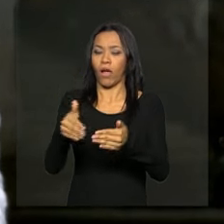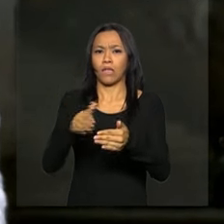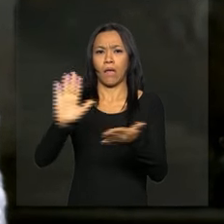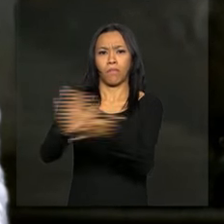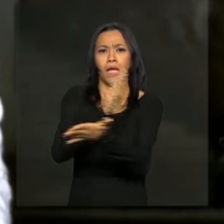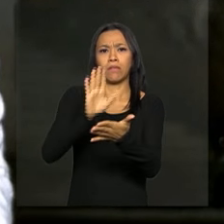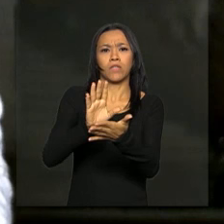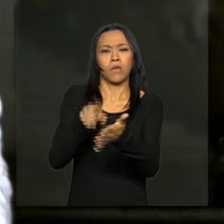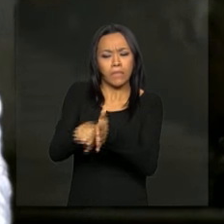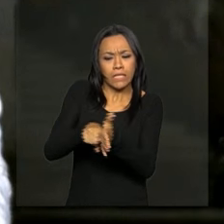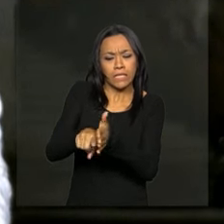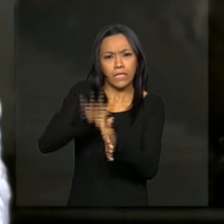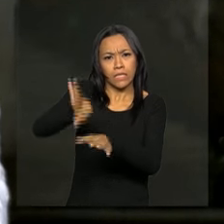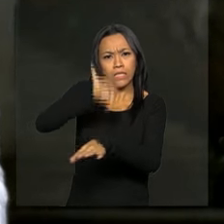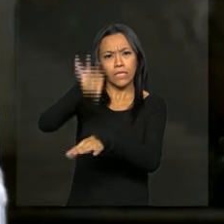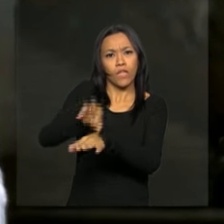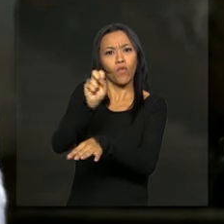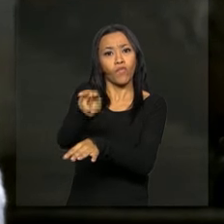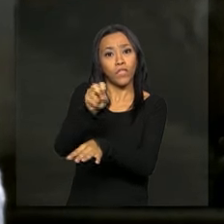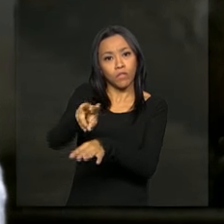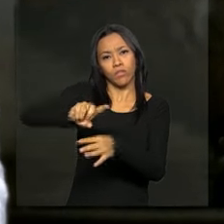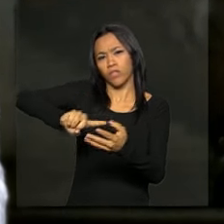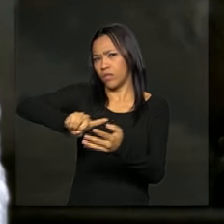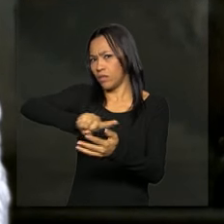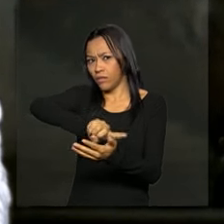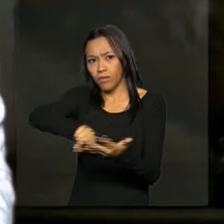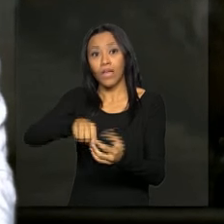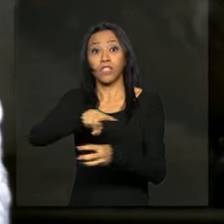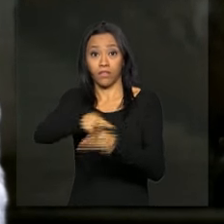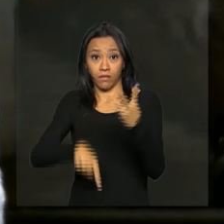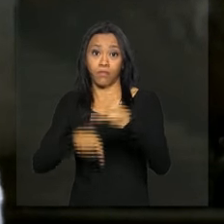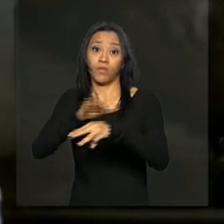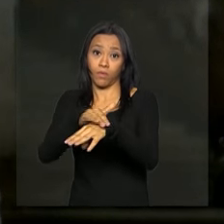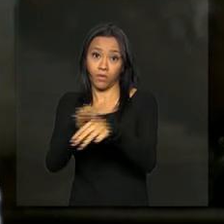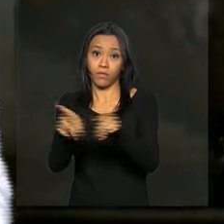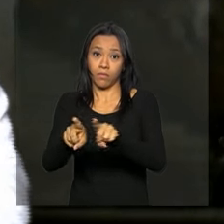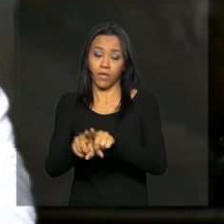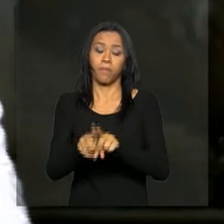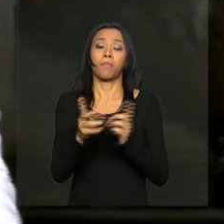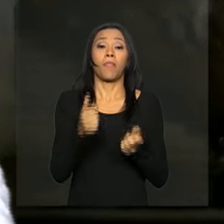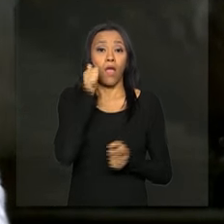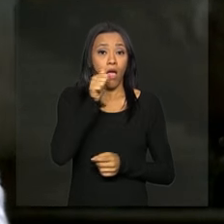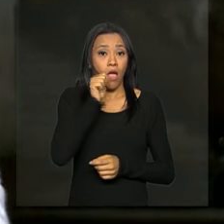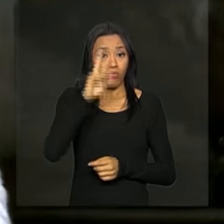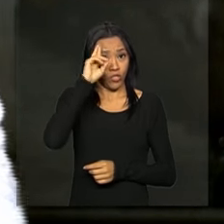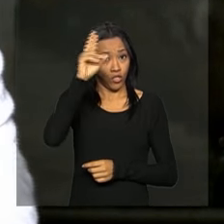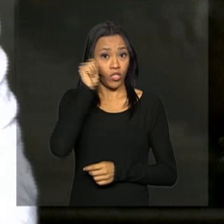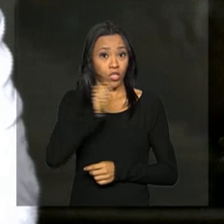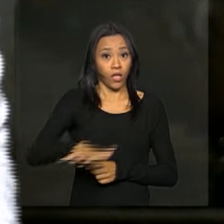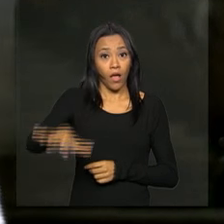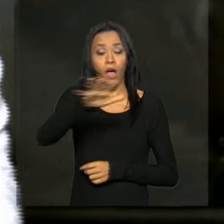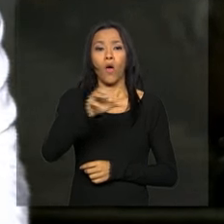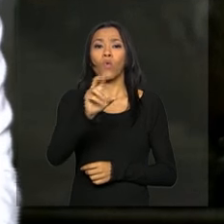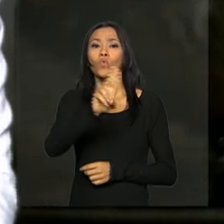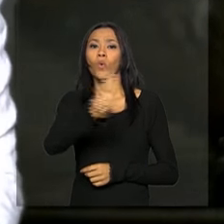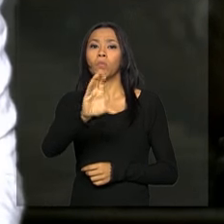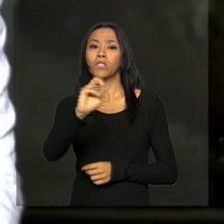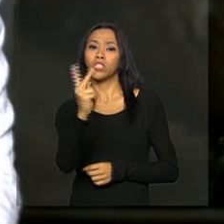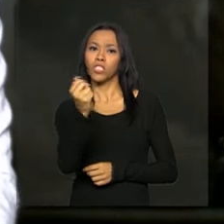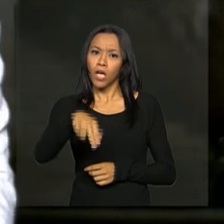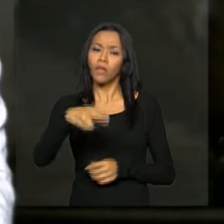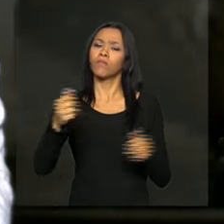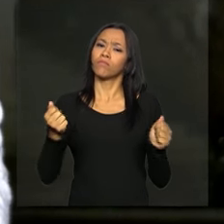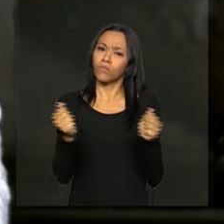Aedes aegypti e as doenças transmitidas por ele. Margaret Chan também participou de uma coletiva de imprensa junto com o ministro da